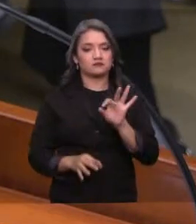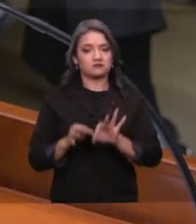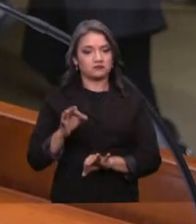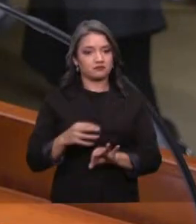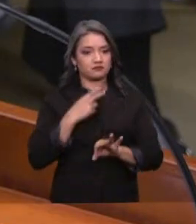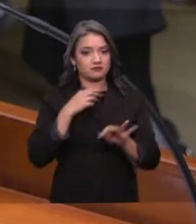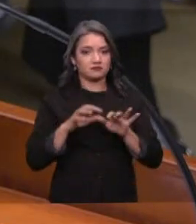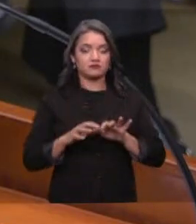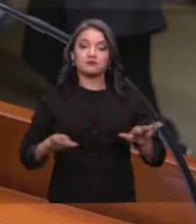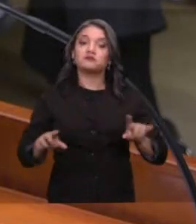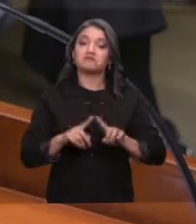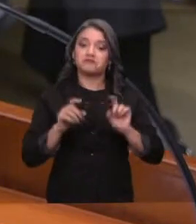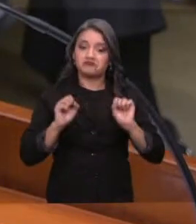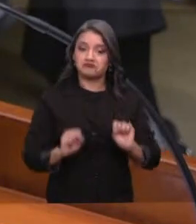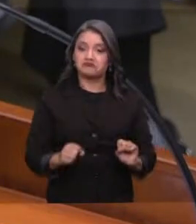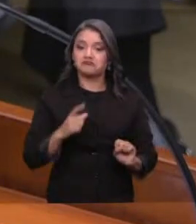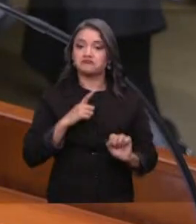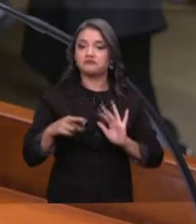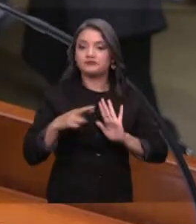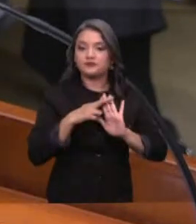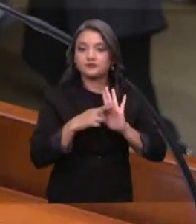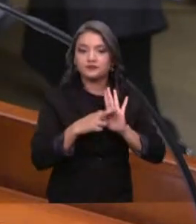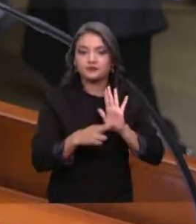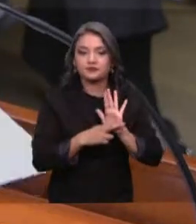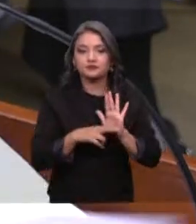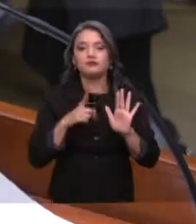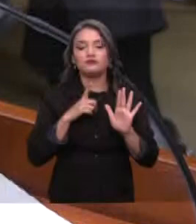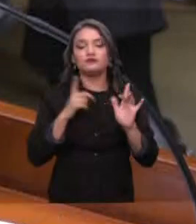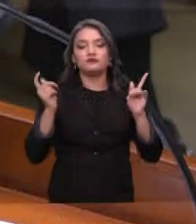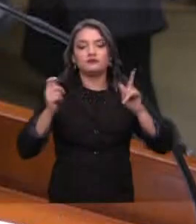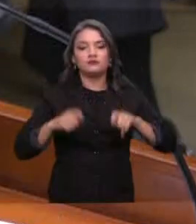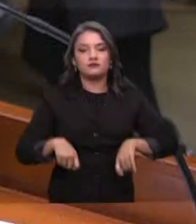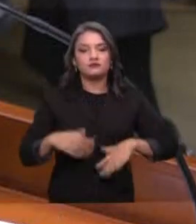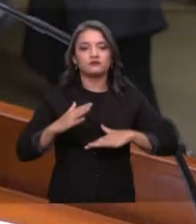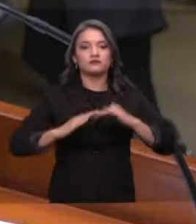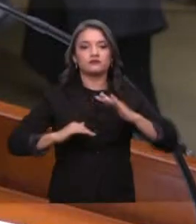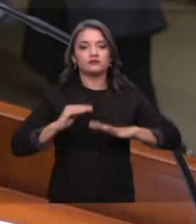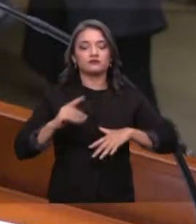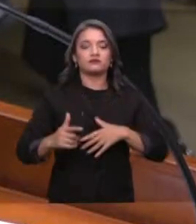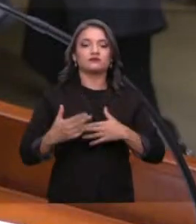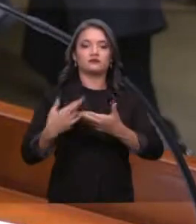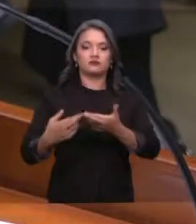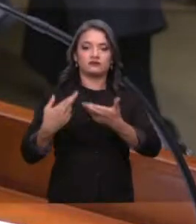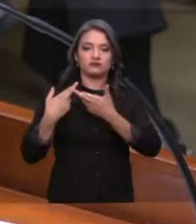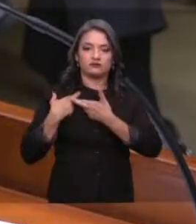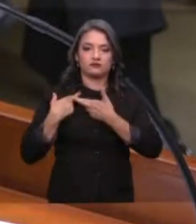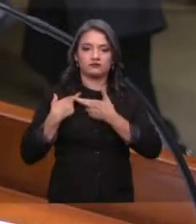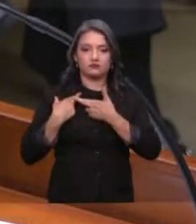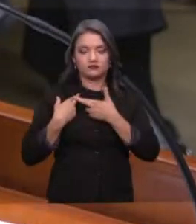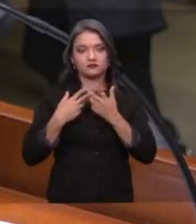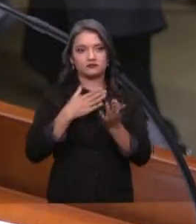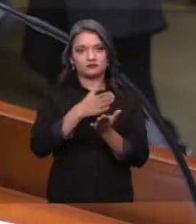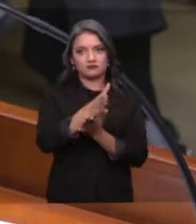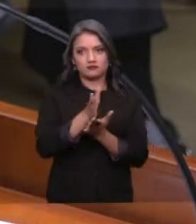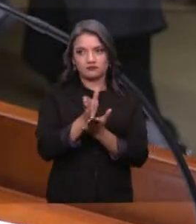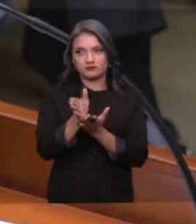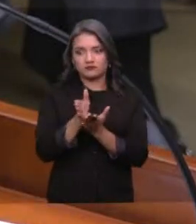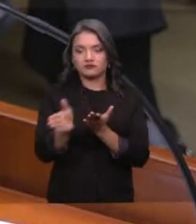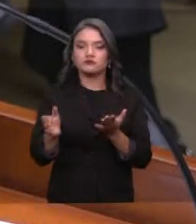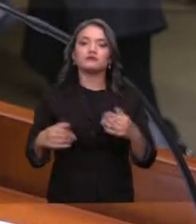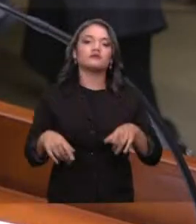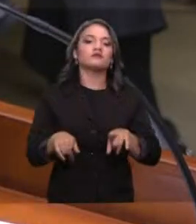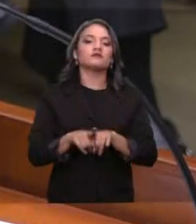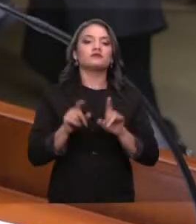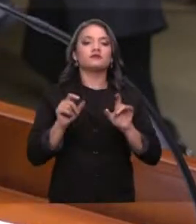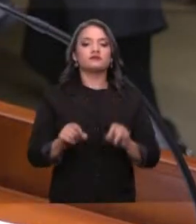não impedem a existência de normas de distribuição de competência funcional. Por outro lado, também nos cabe afastar a tese